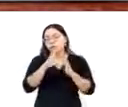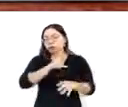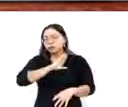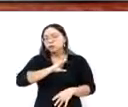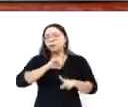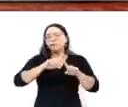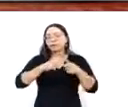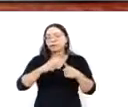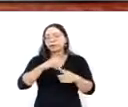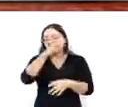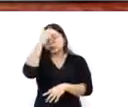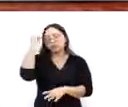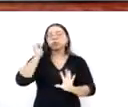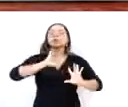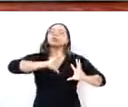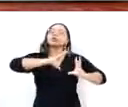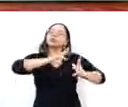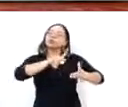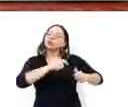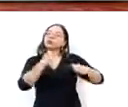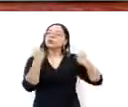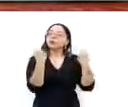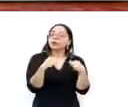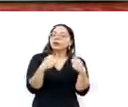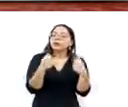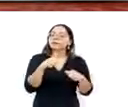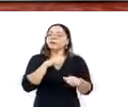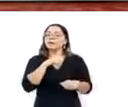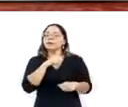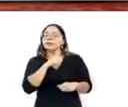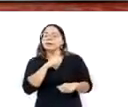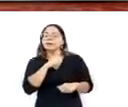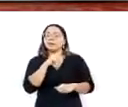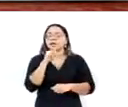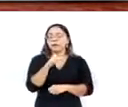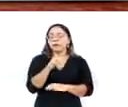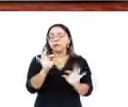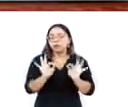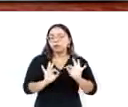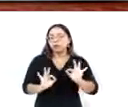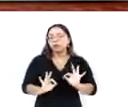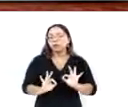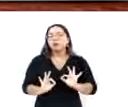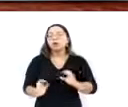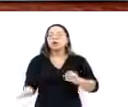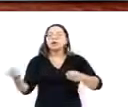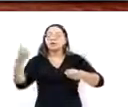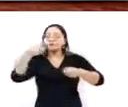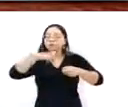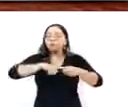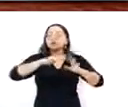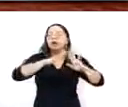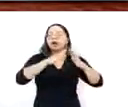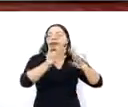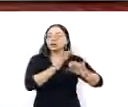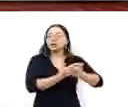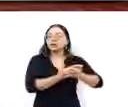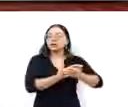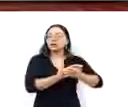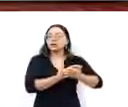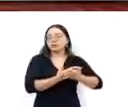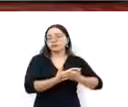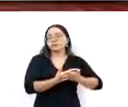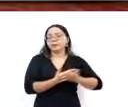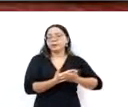de Caxias, nós somos o cidadão do mundo. E esse cidadão do mundo precisa enfrentar esses riscos. Os riscos do retorno às